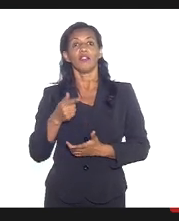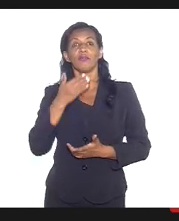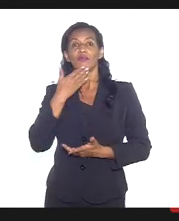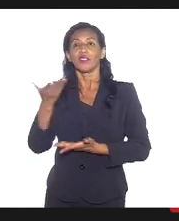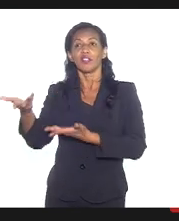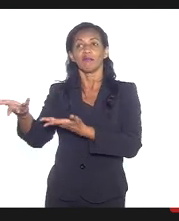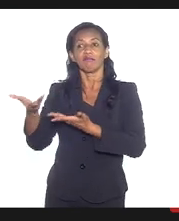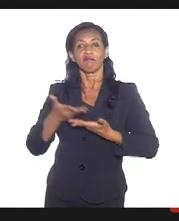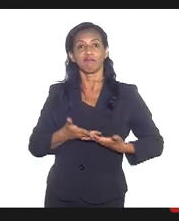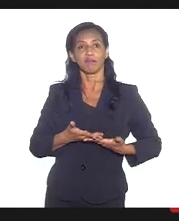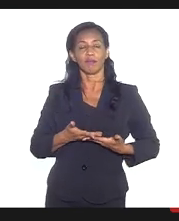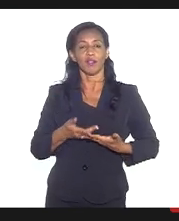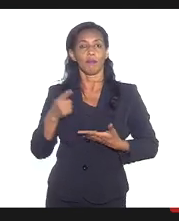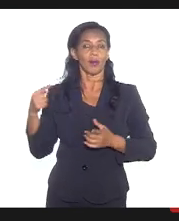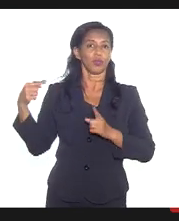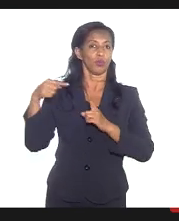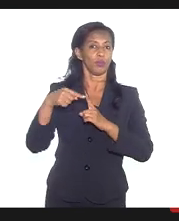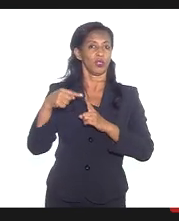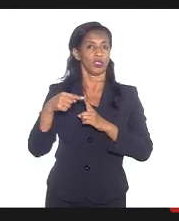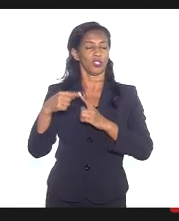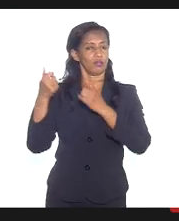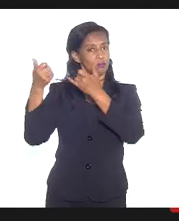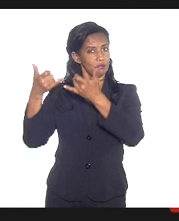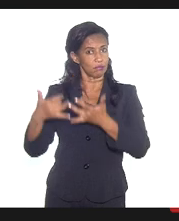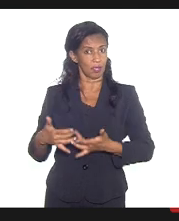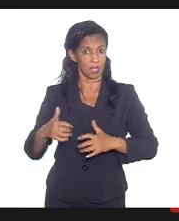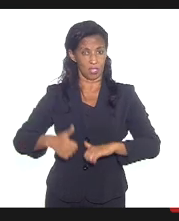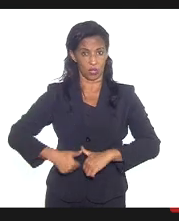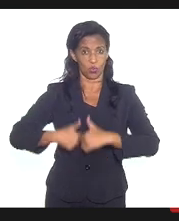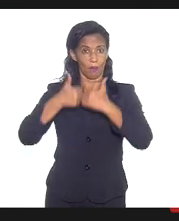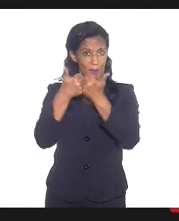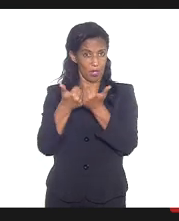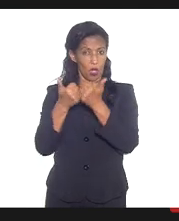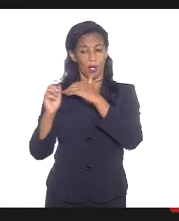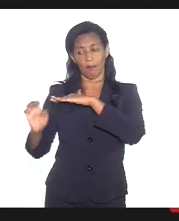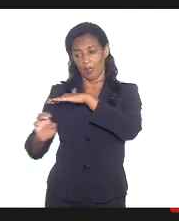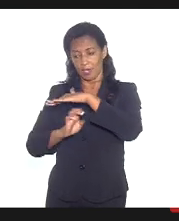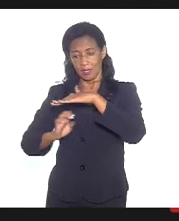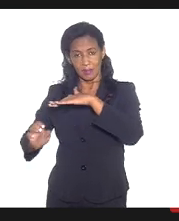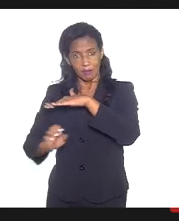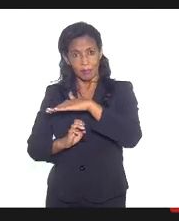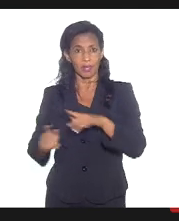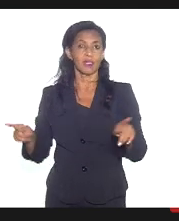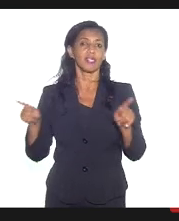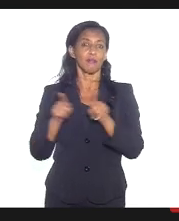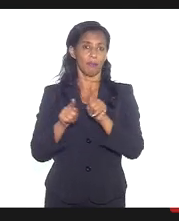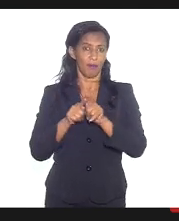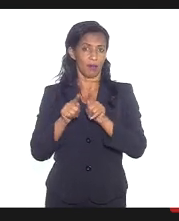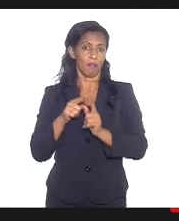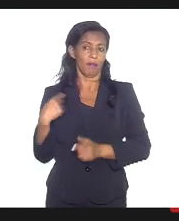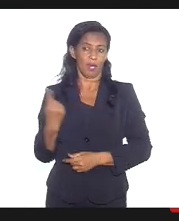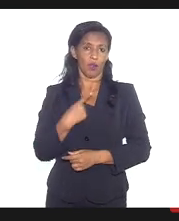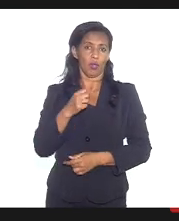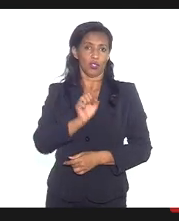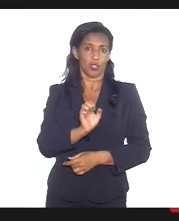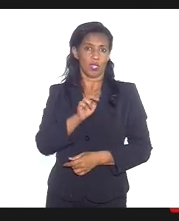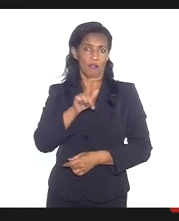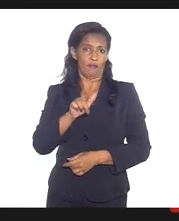um pouco mais objetivas e detalhadas. Isso melhora o ambiente para as empresas e também para nós da Cefaz, tá?